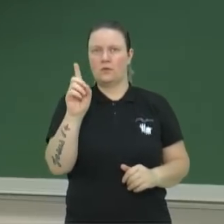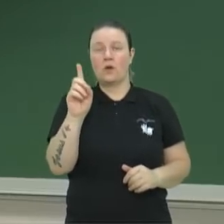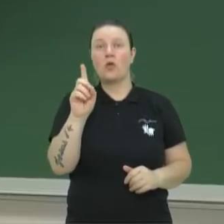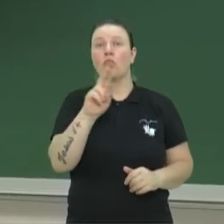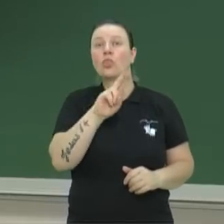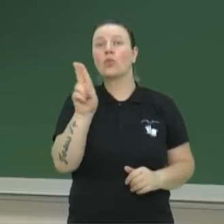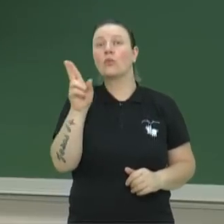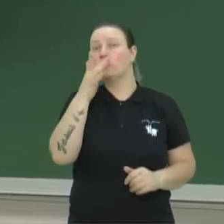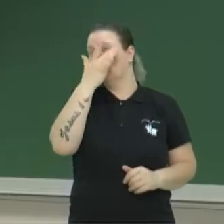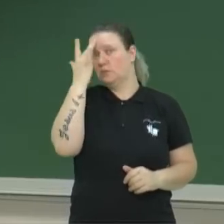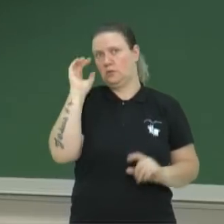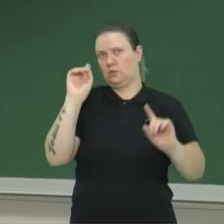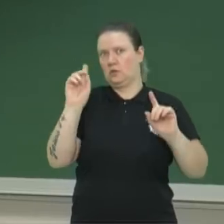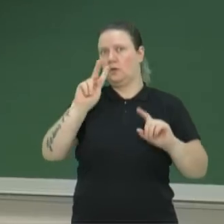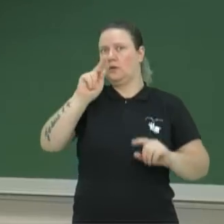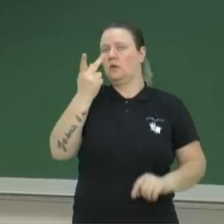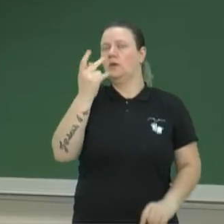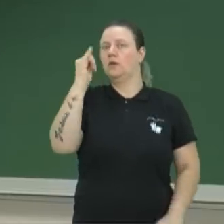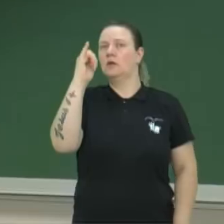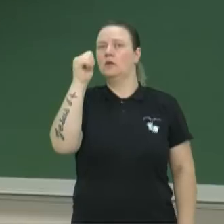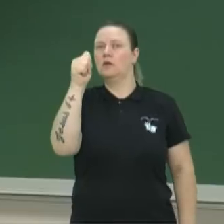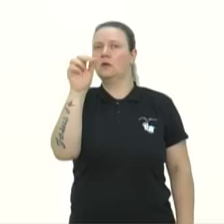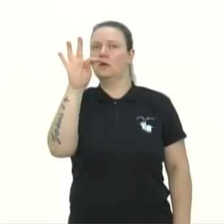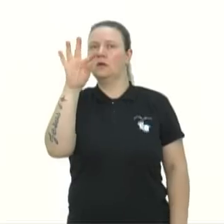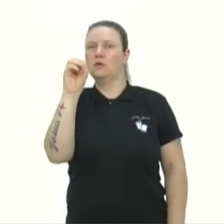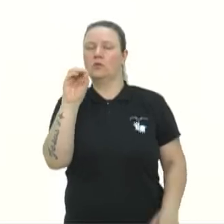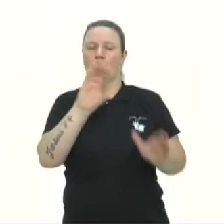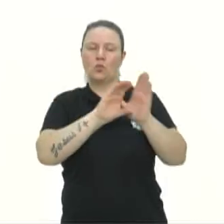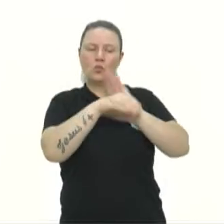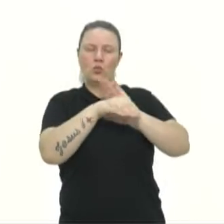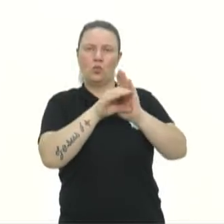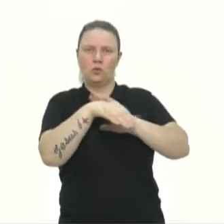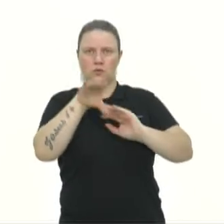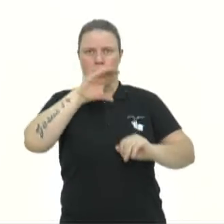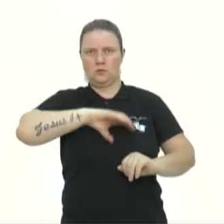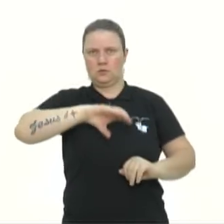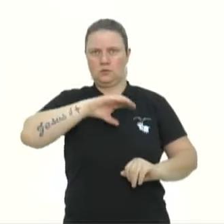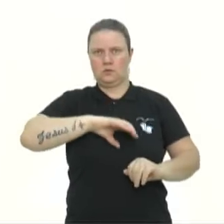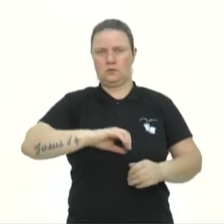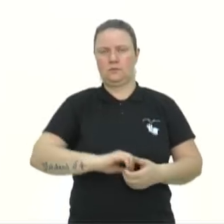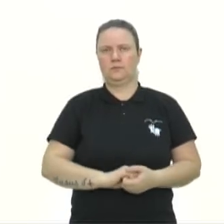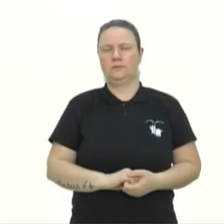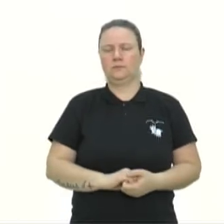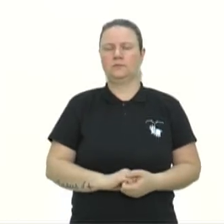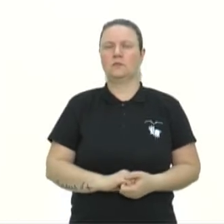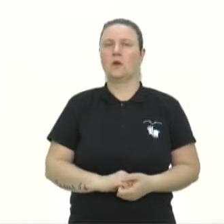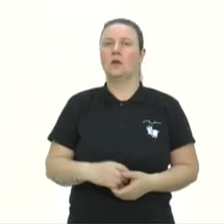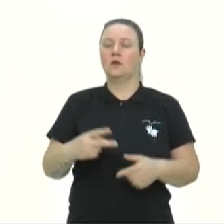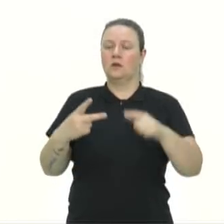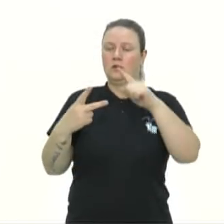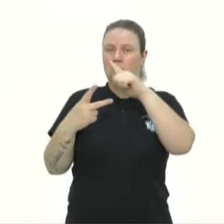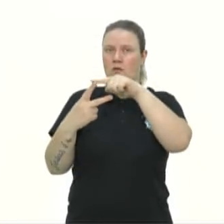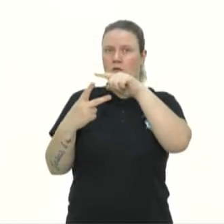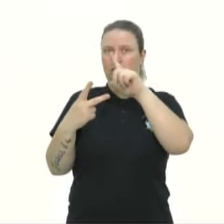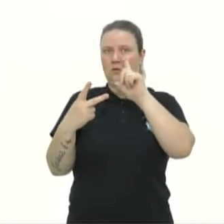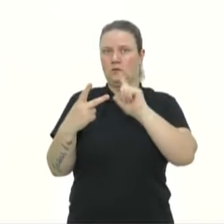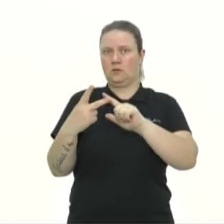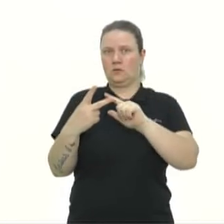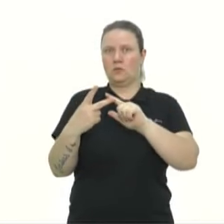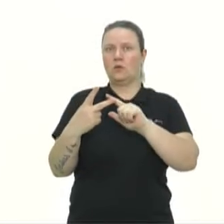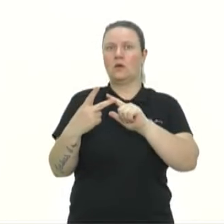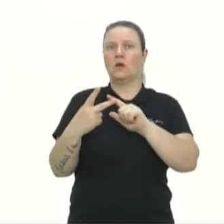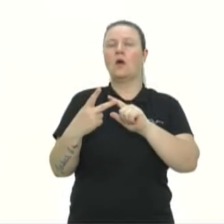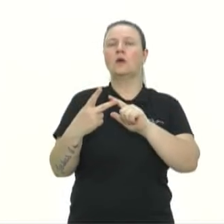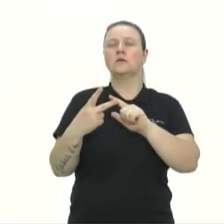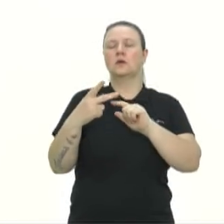pessoa. Hiato é um conceito da língua portuguesa. Veja aqui comigo. Quando duas vogais estão em sequência em